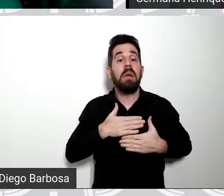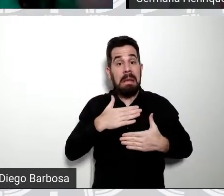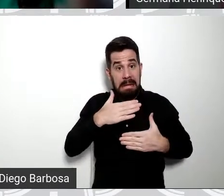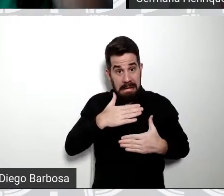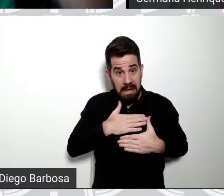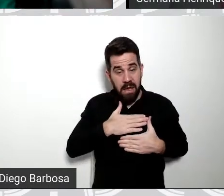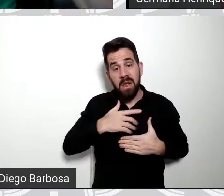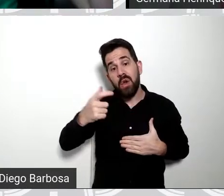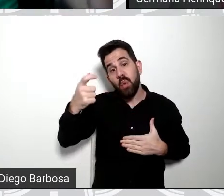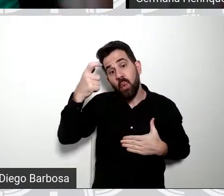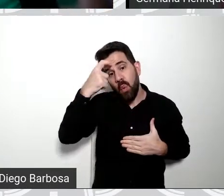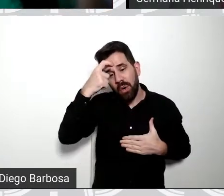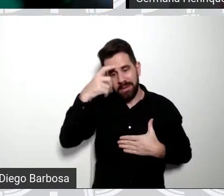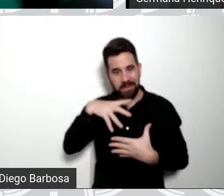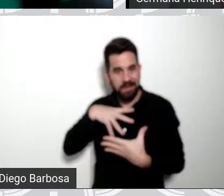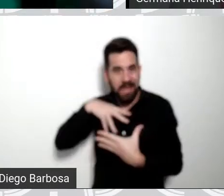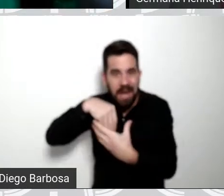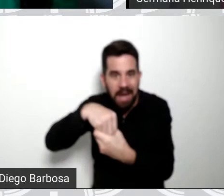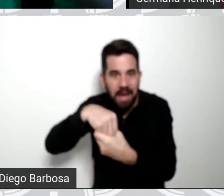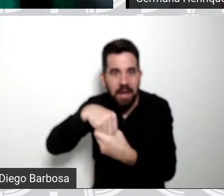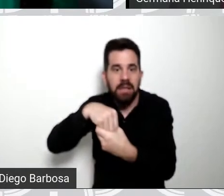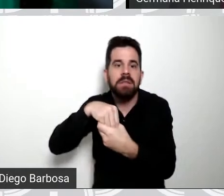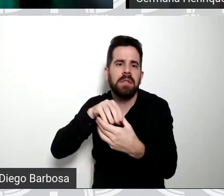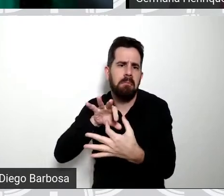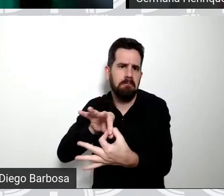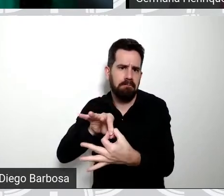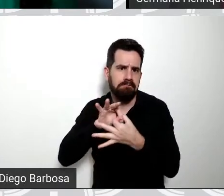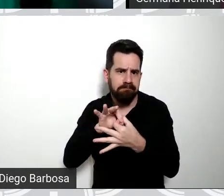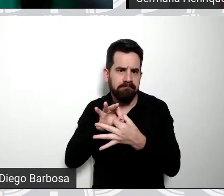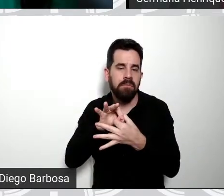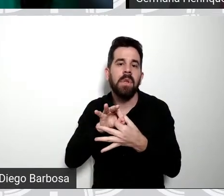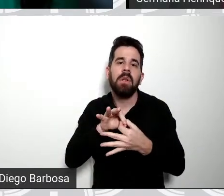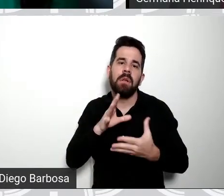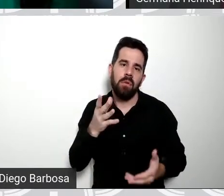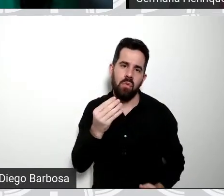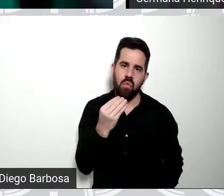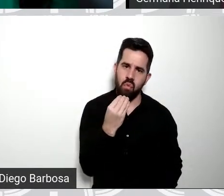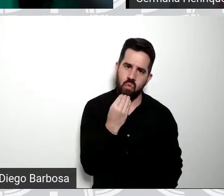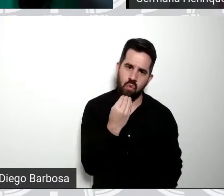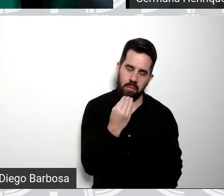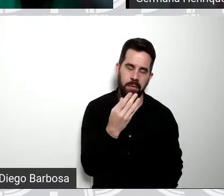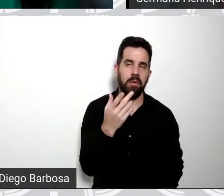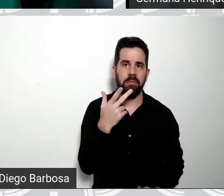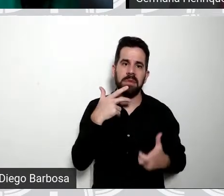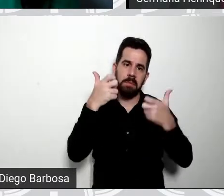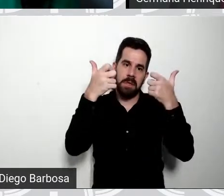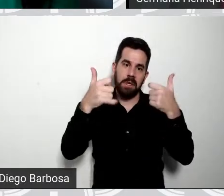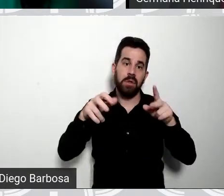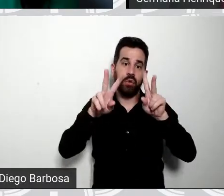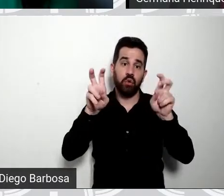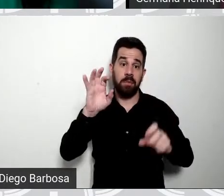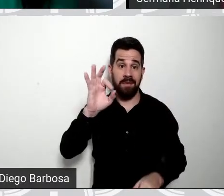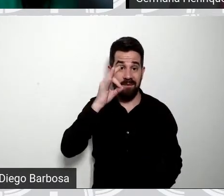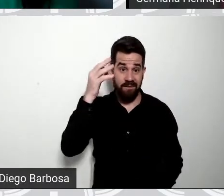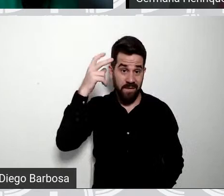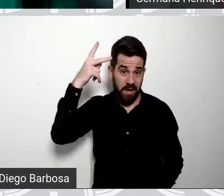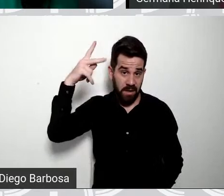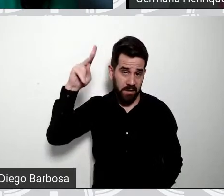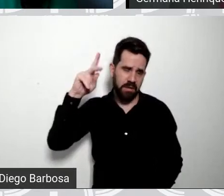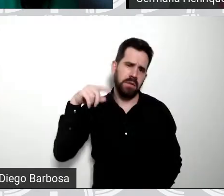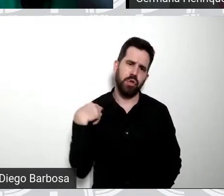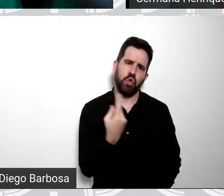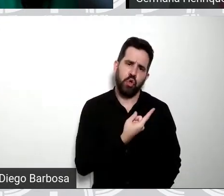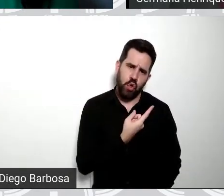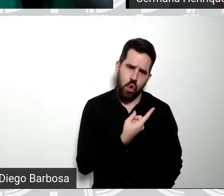consciência dilacerada. Eu acho que, claro que, ele fala do ponto de vista da França, nós falamos de nosso locus de enunciação de